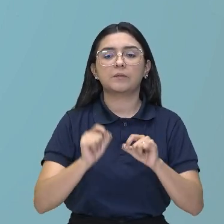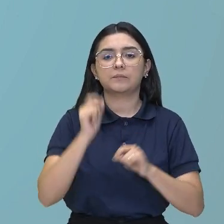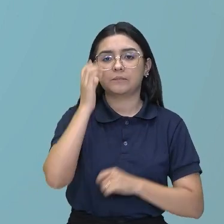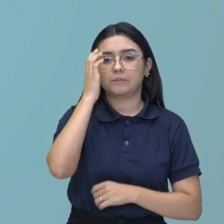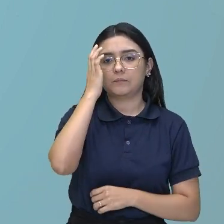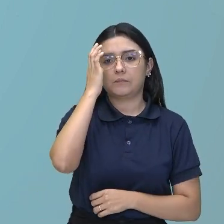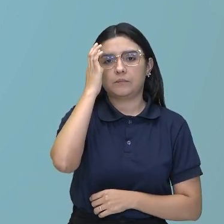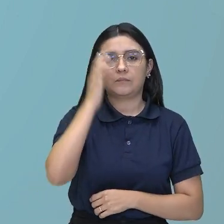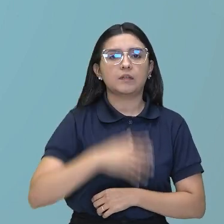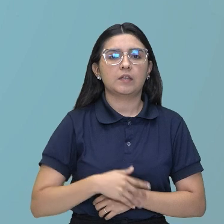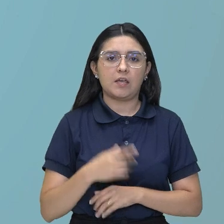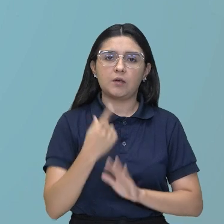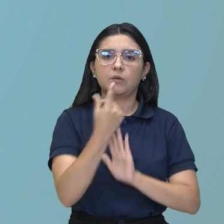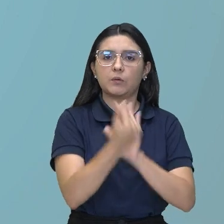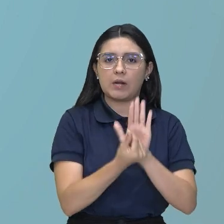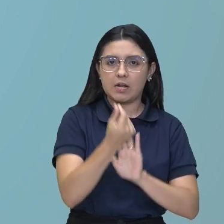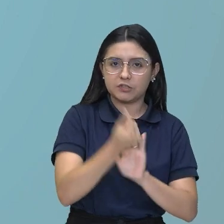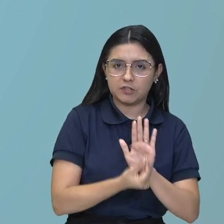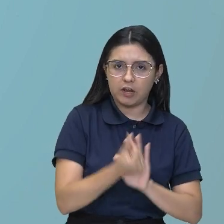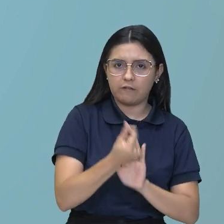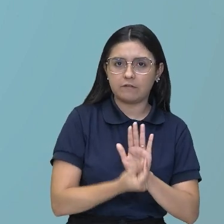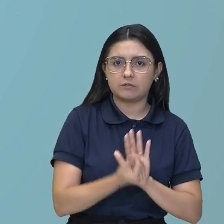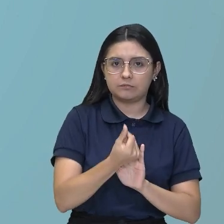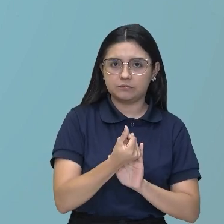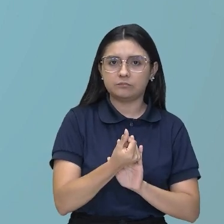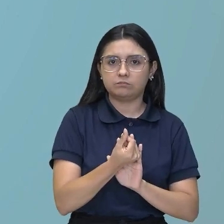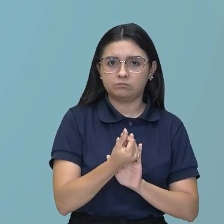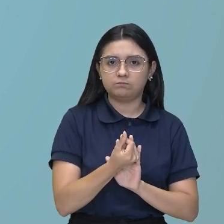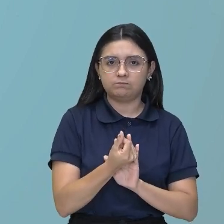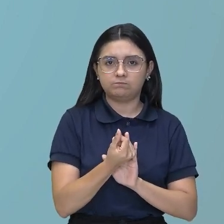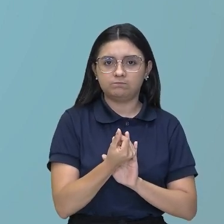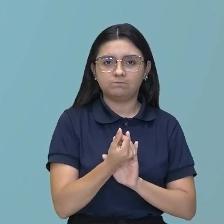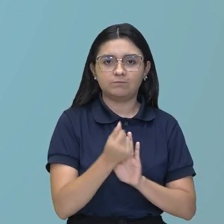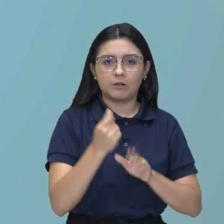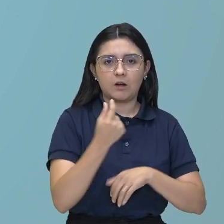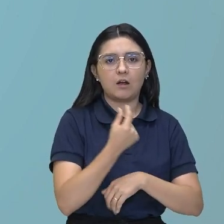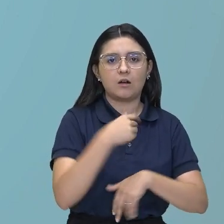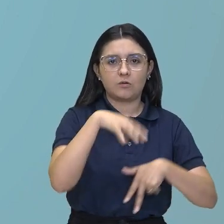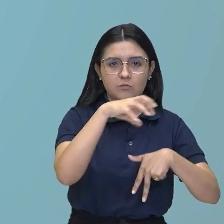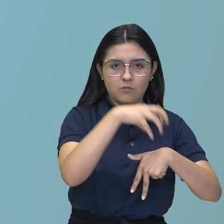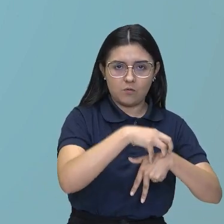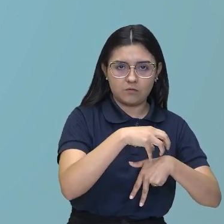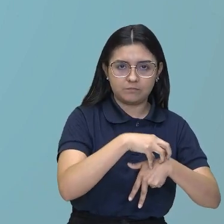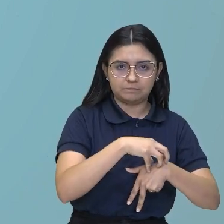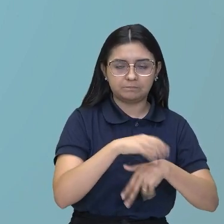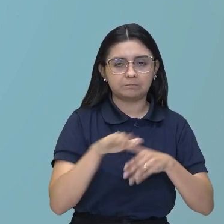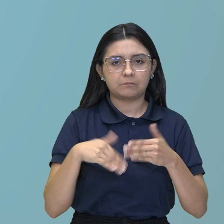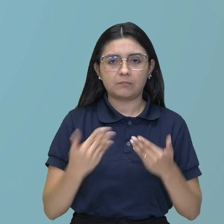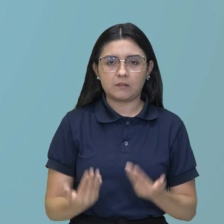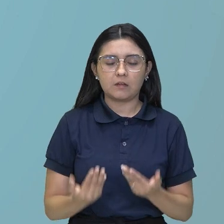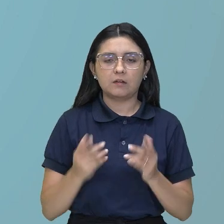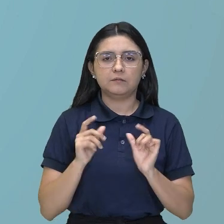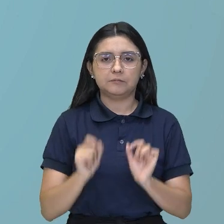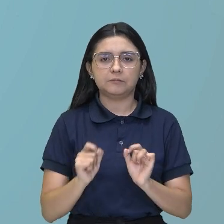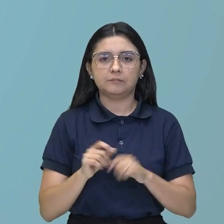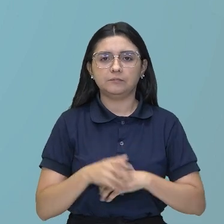altamente lucrativa, né, para a coroa. Então, o processo de